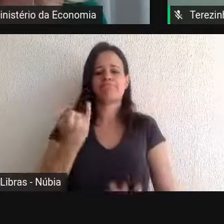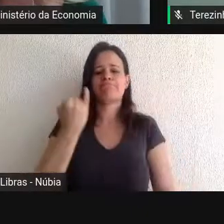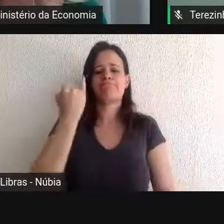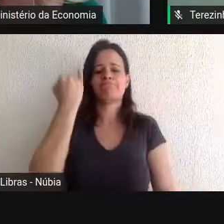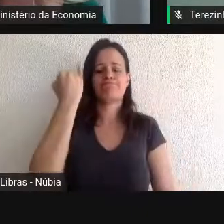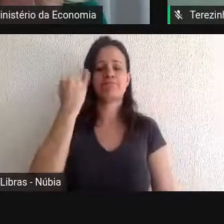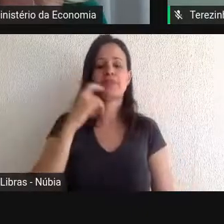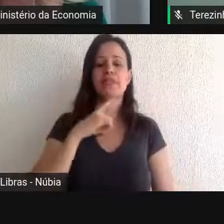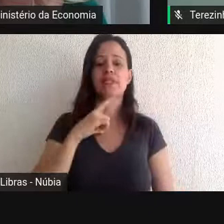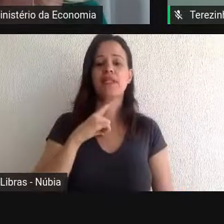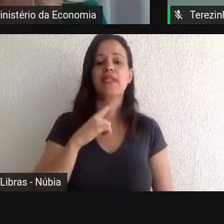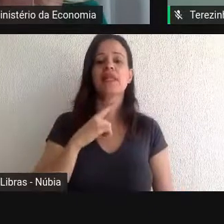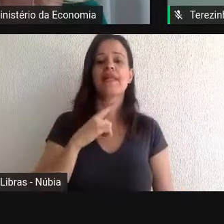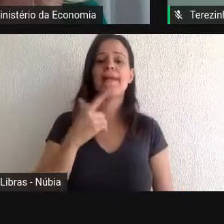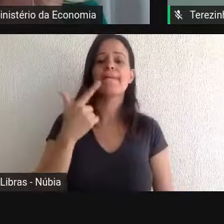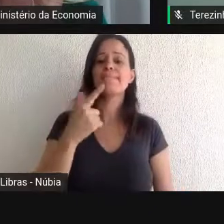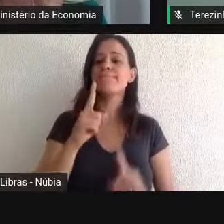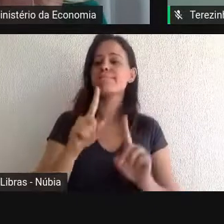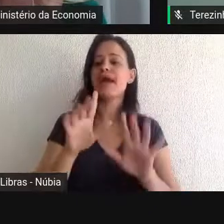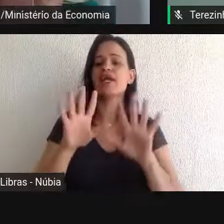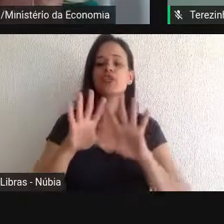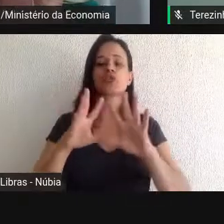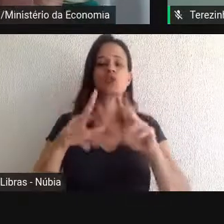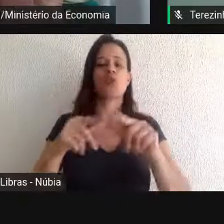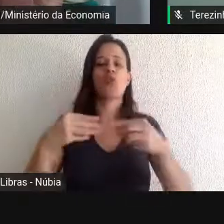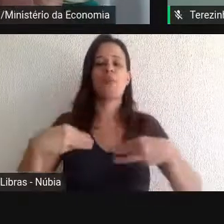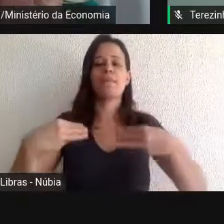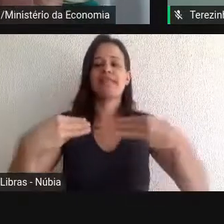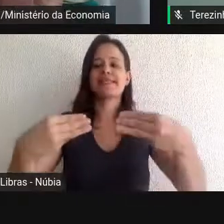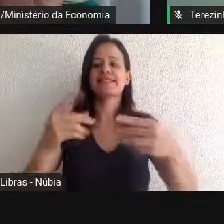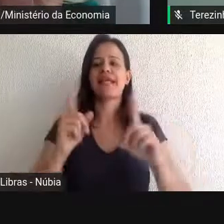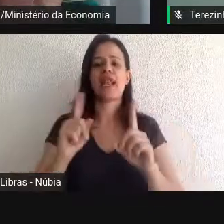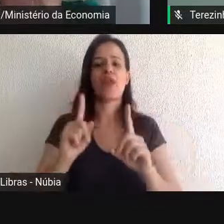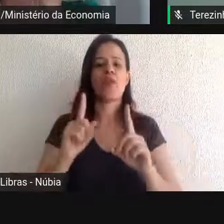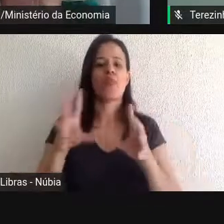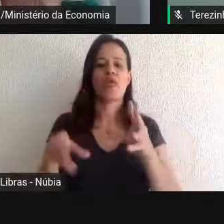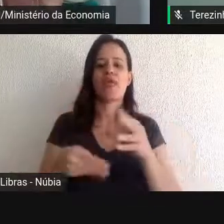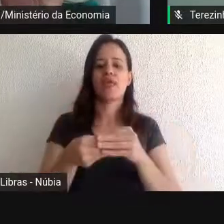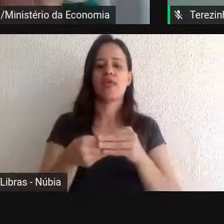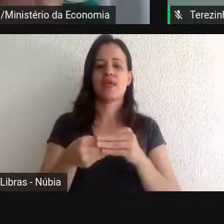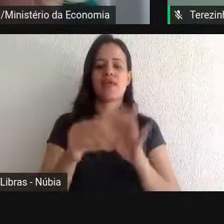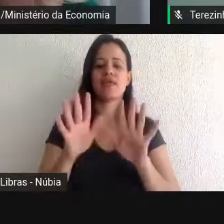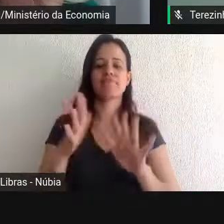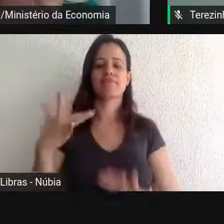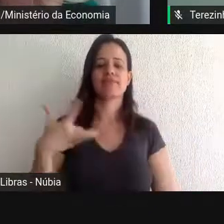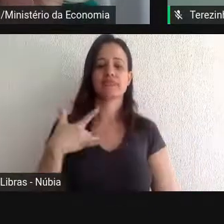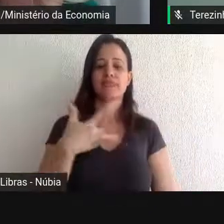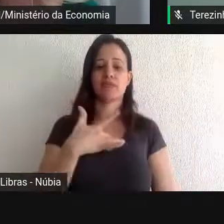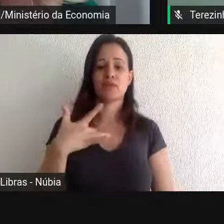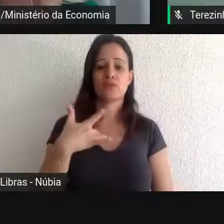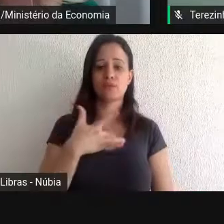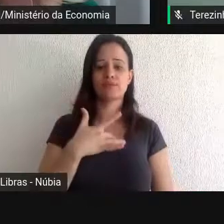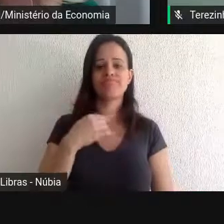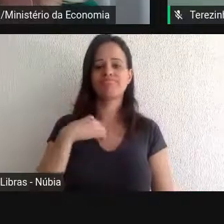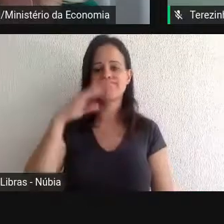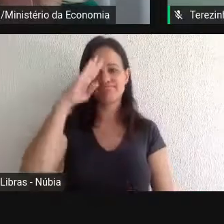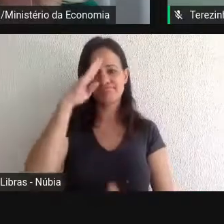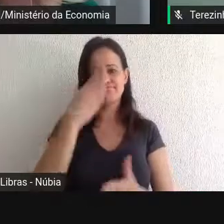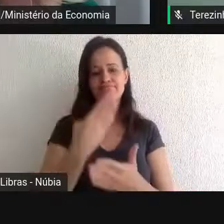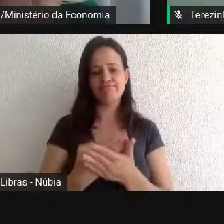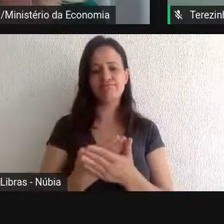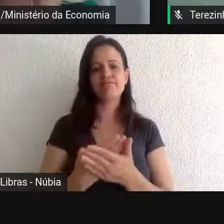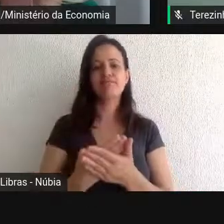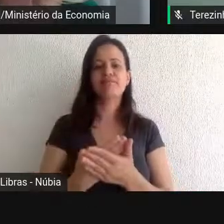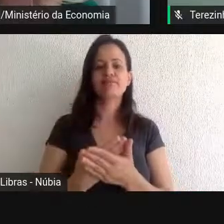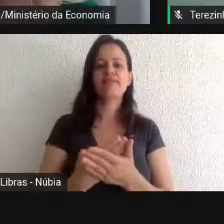bem implementada assim em todos os ministérios, né? O da saúde mesmo, eu creio que